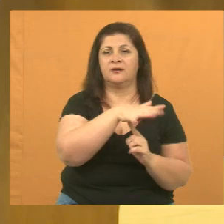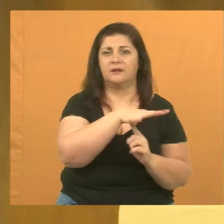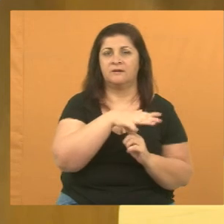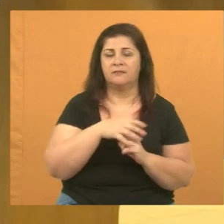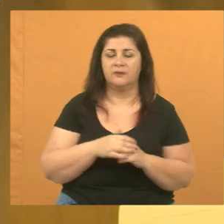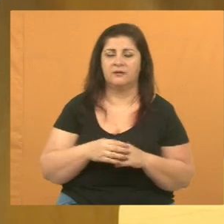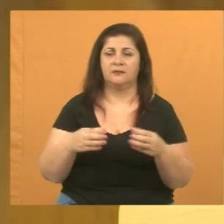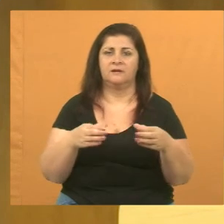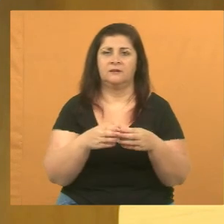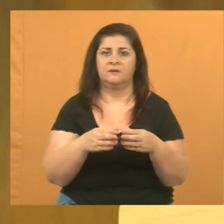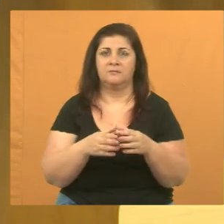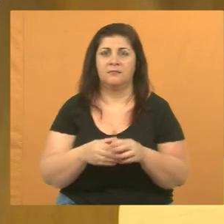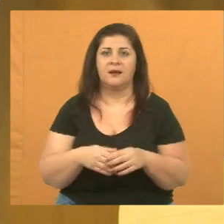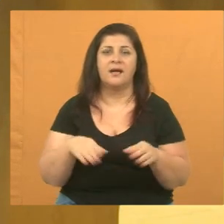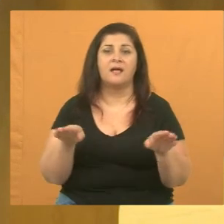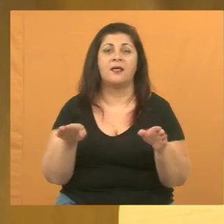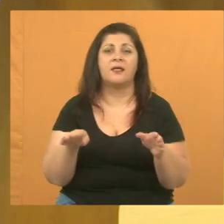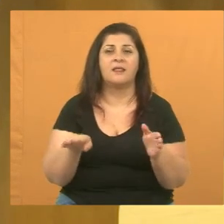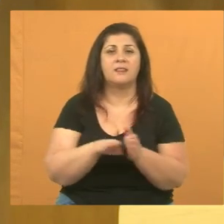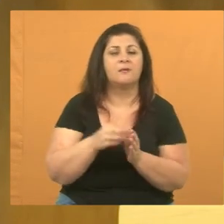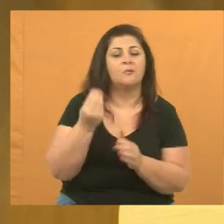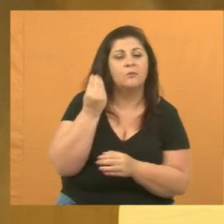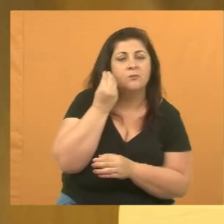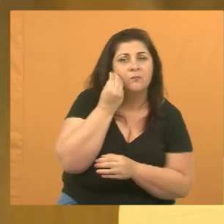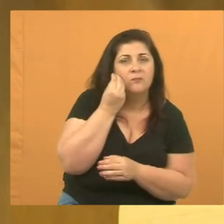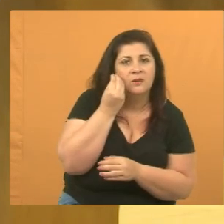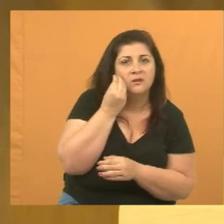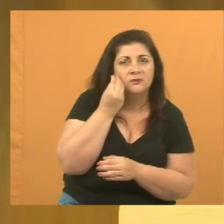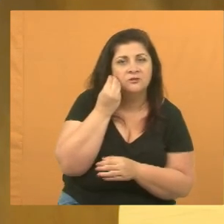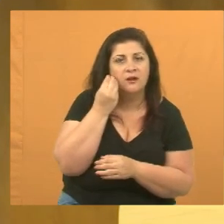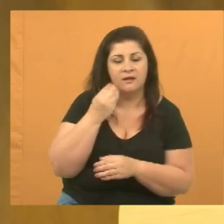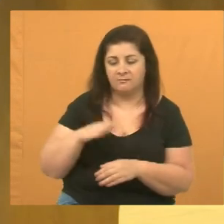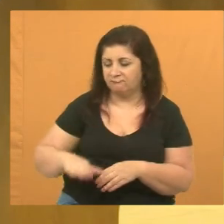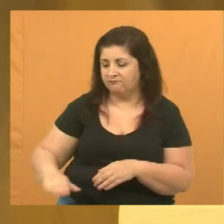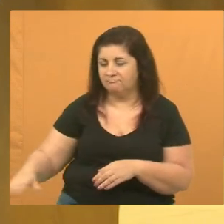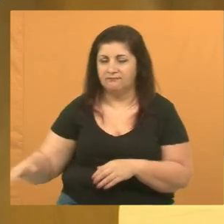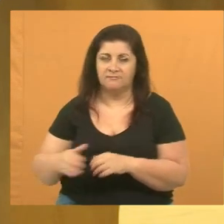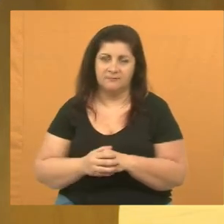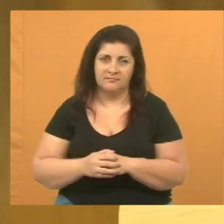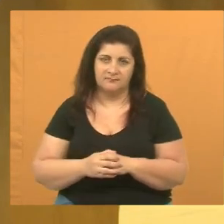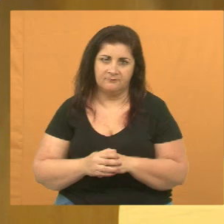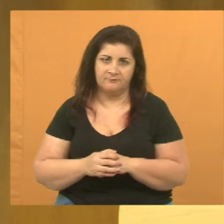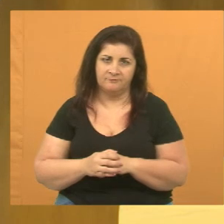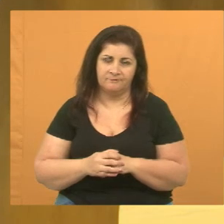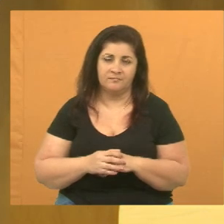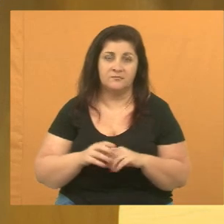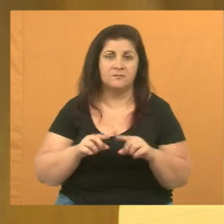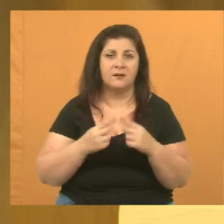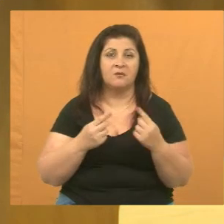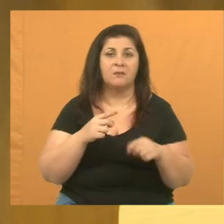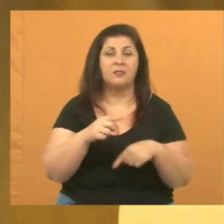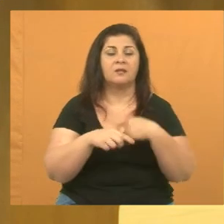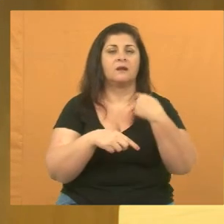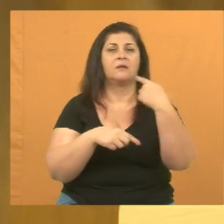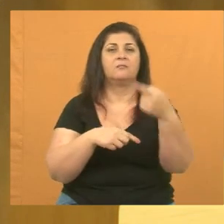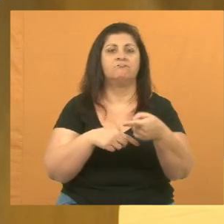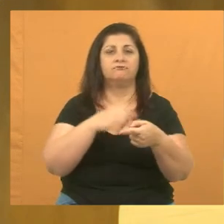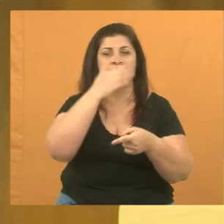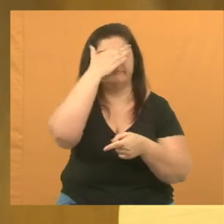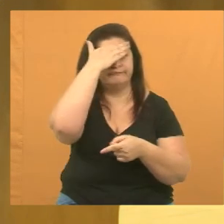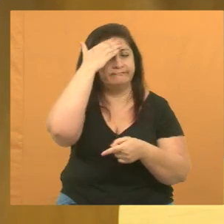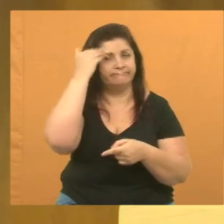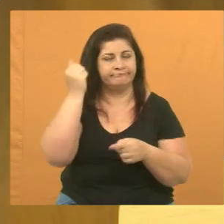bairros, chega até beijar a criança de quem precisa de casa popular. Mas depois